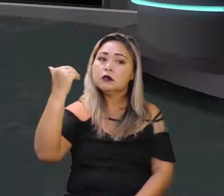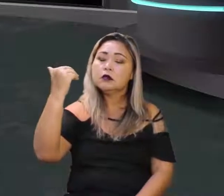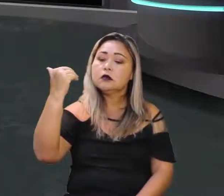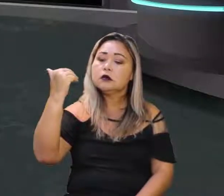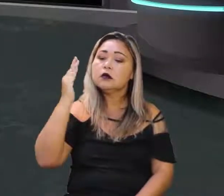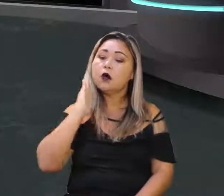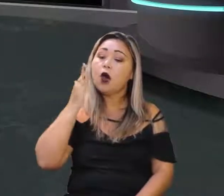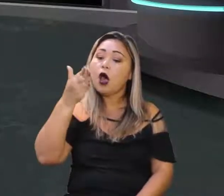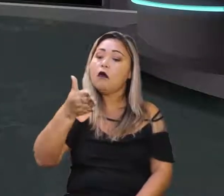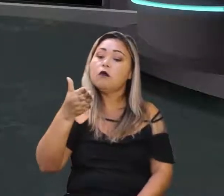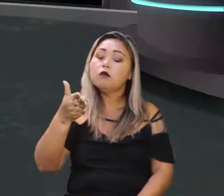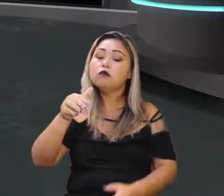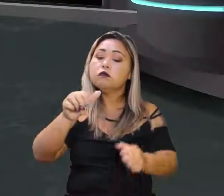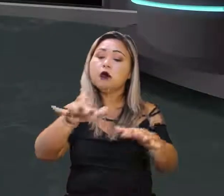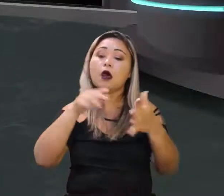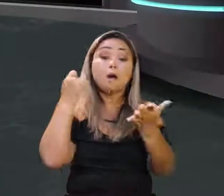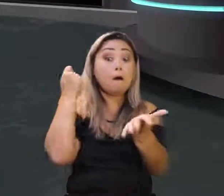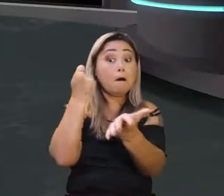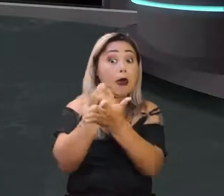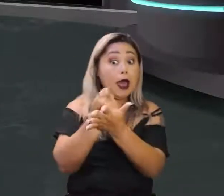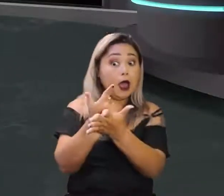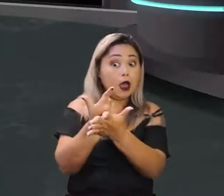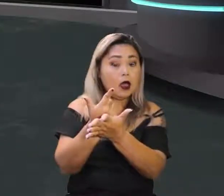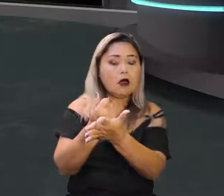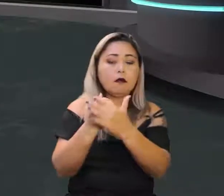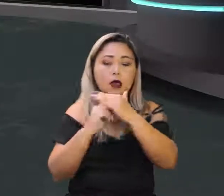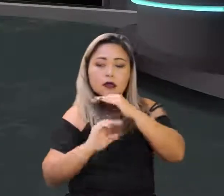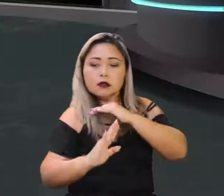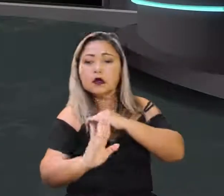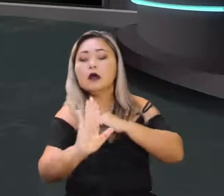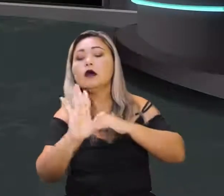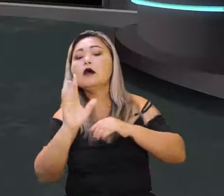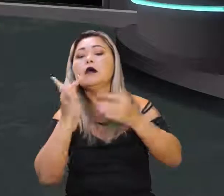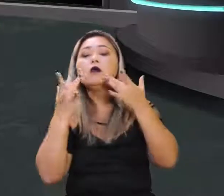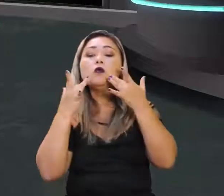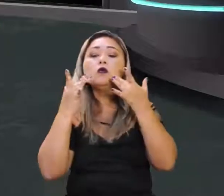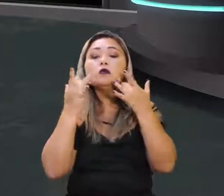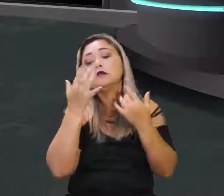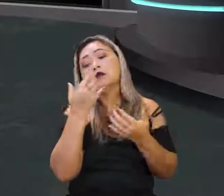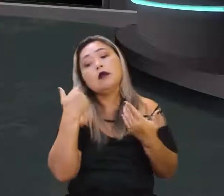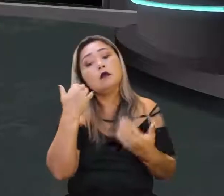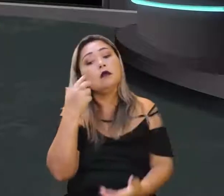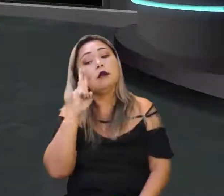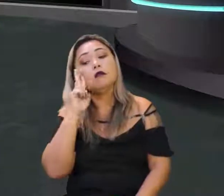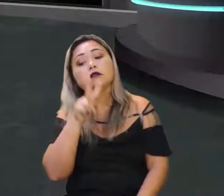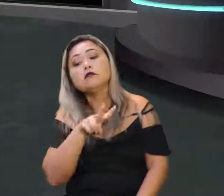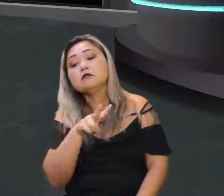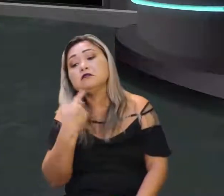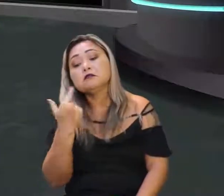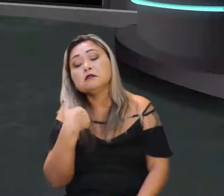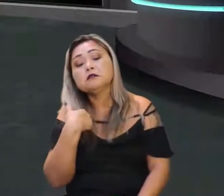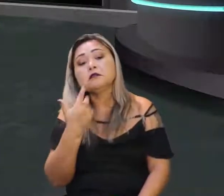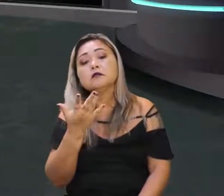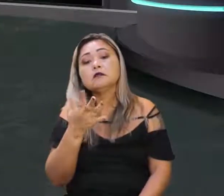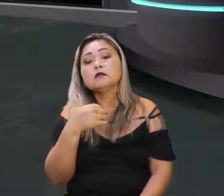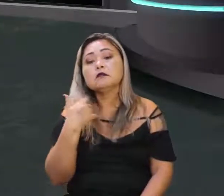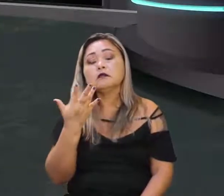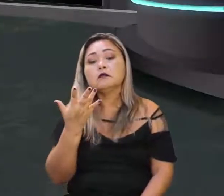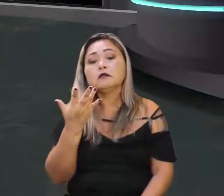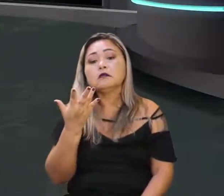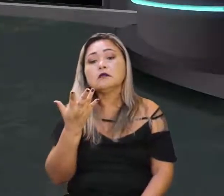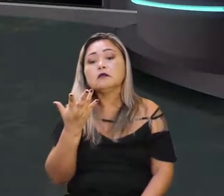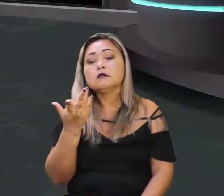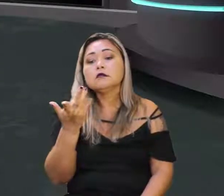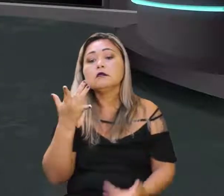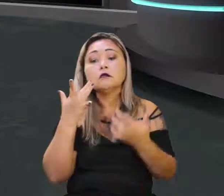especificamente direcionado ao público que paga para entrar lá no teatro e assistir, né, professor? É claro que